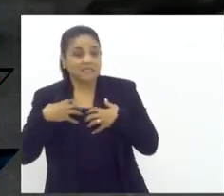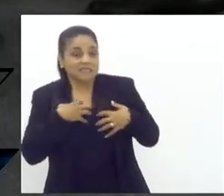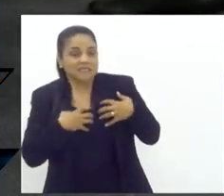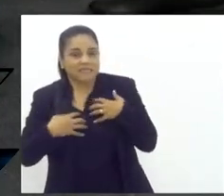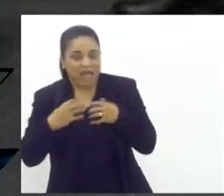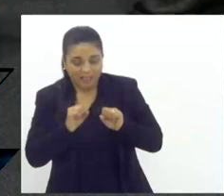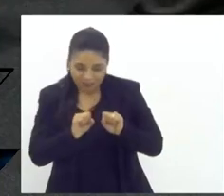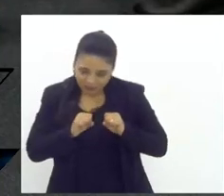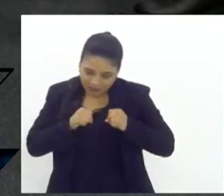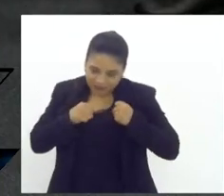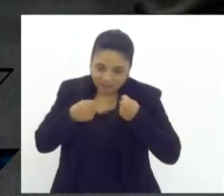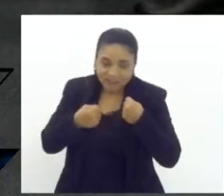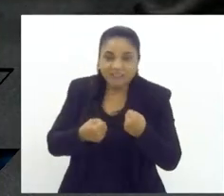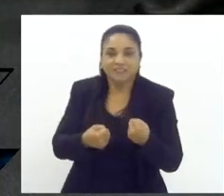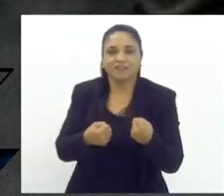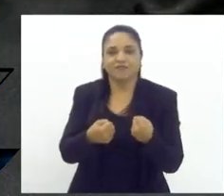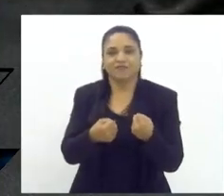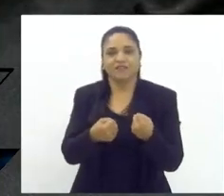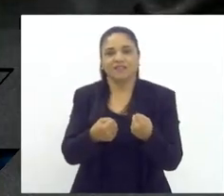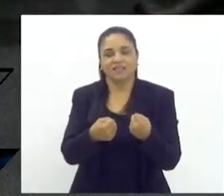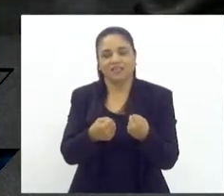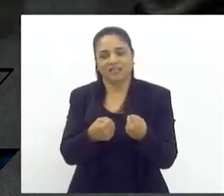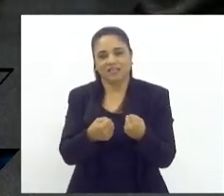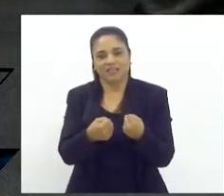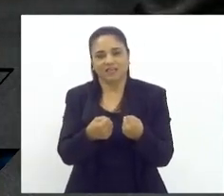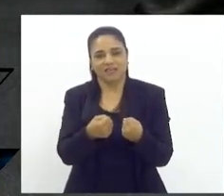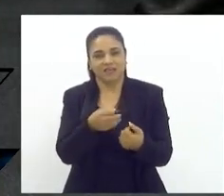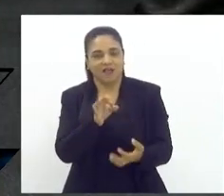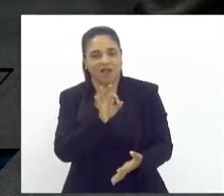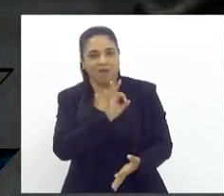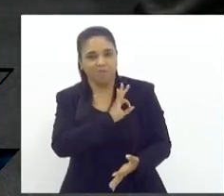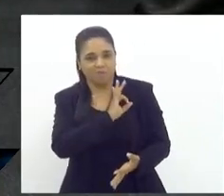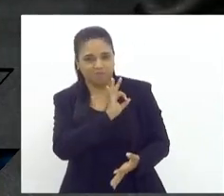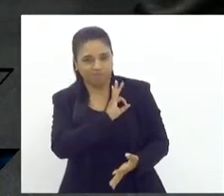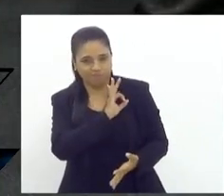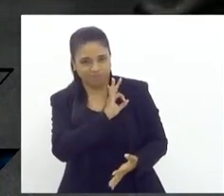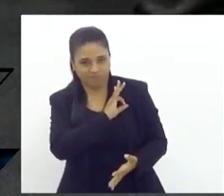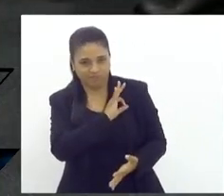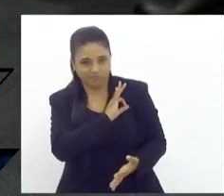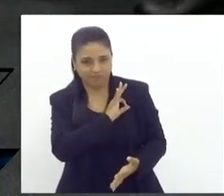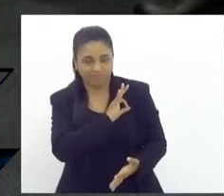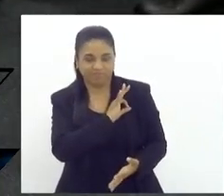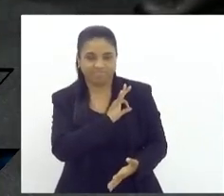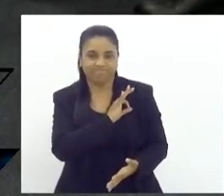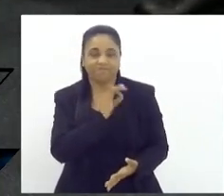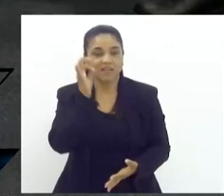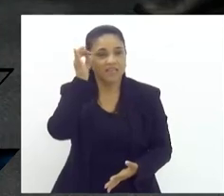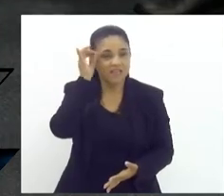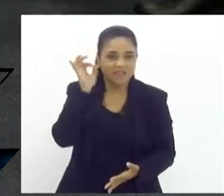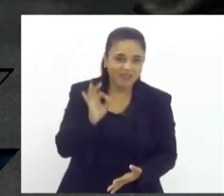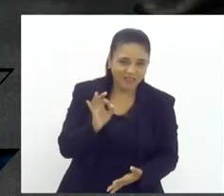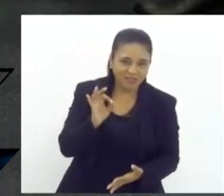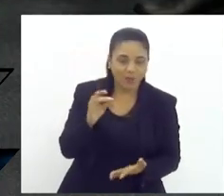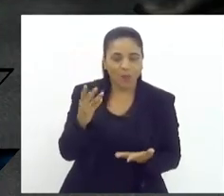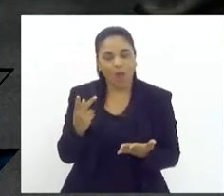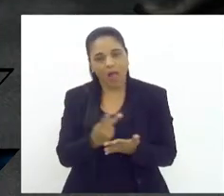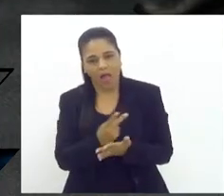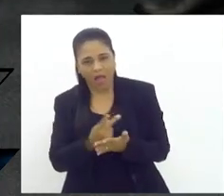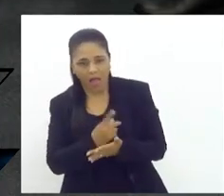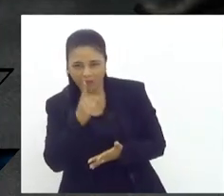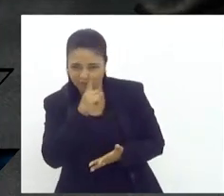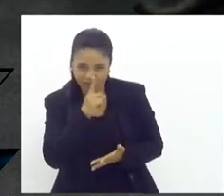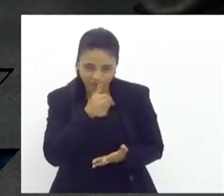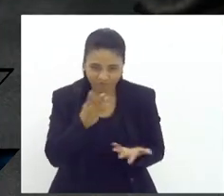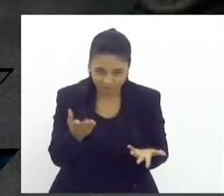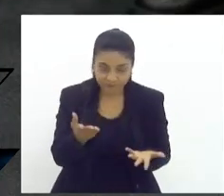Defesa né o vigor da defesa dos policiais que tenha feito um entendimento equivocado que pelo